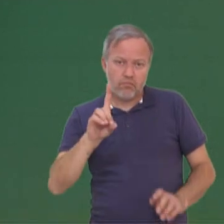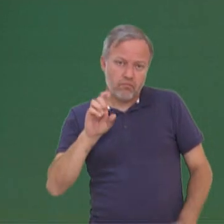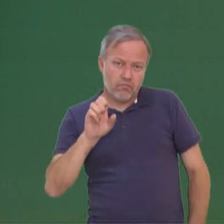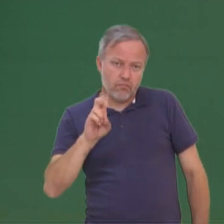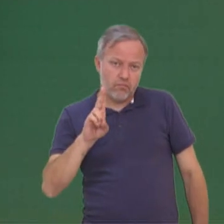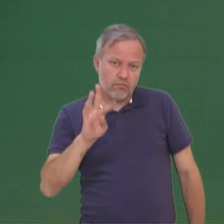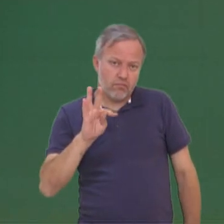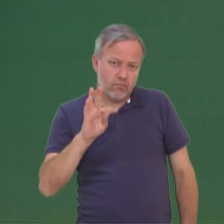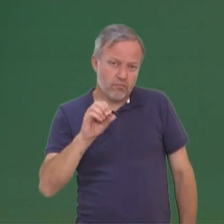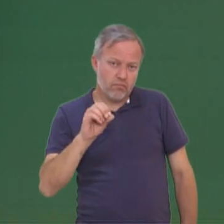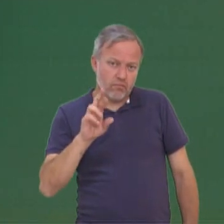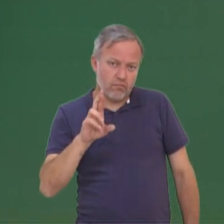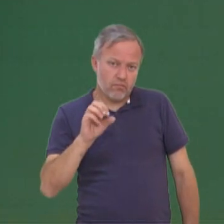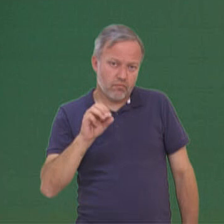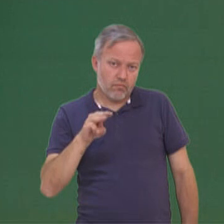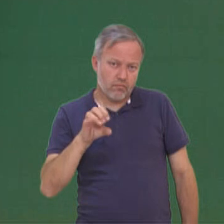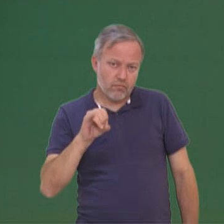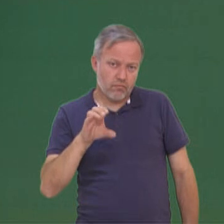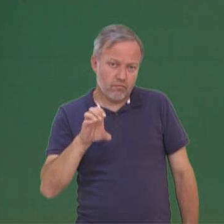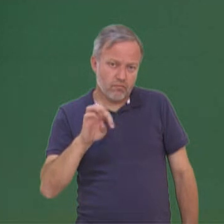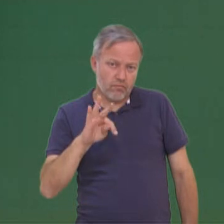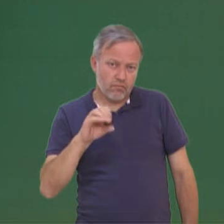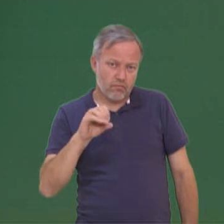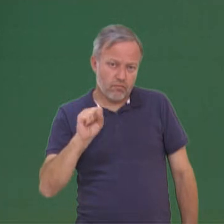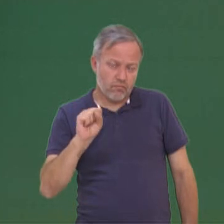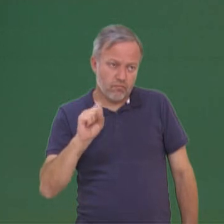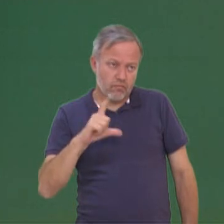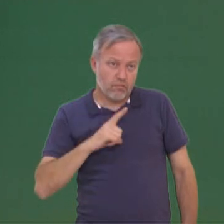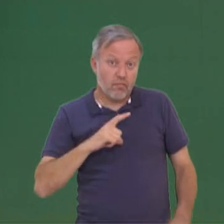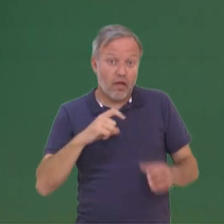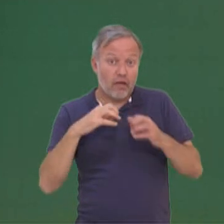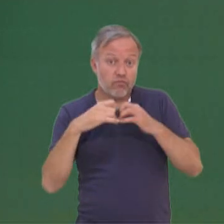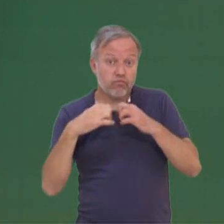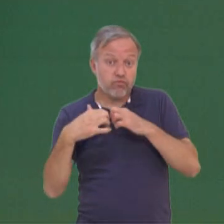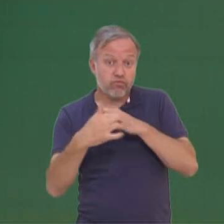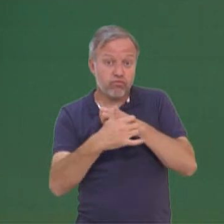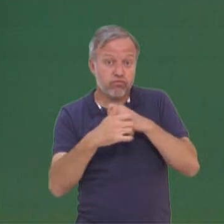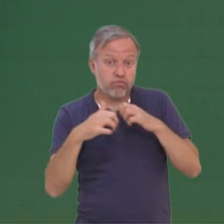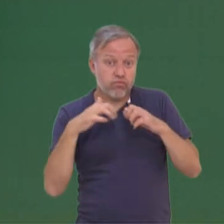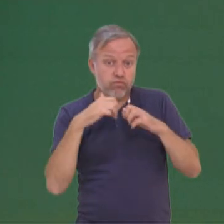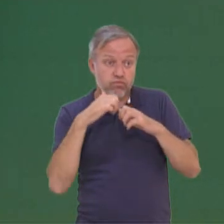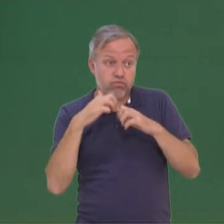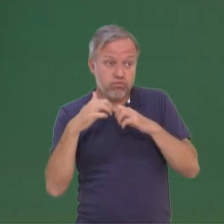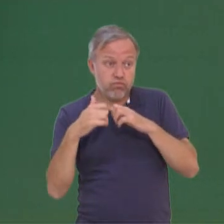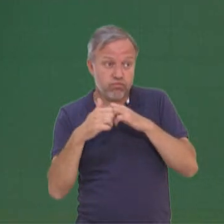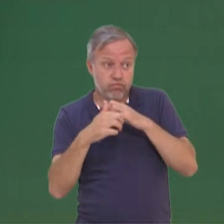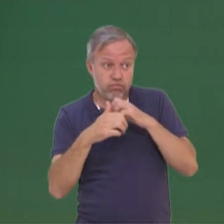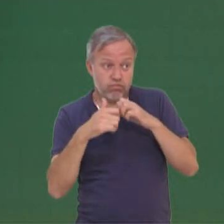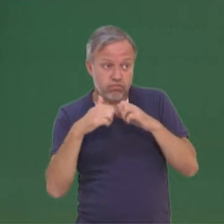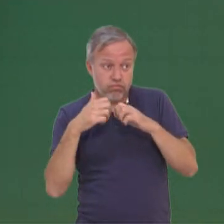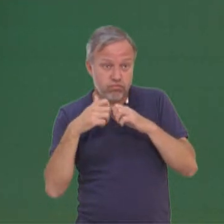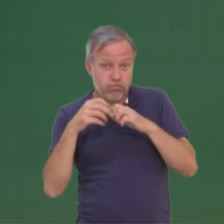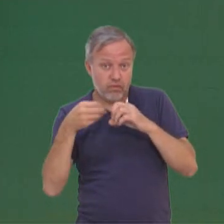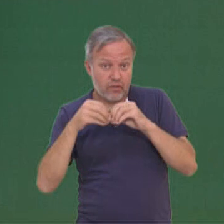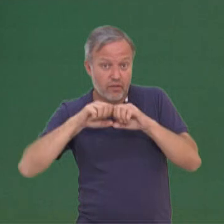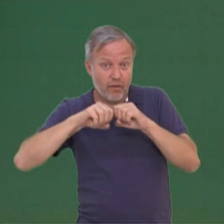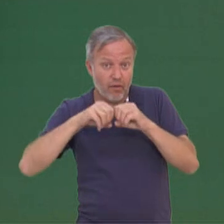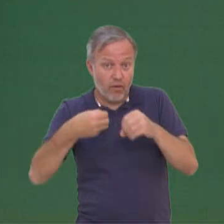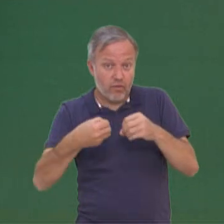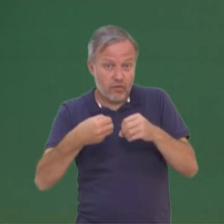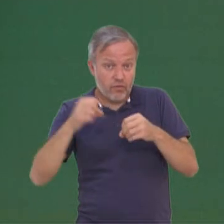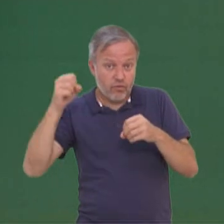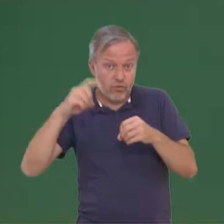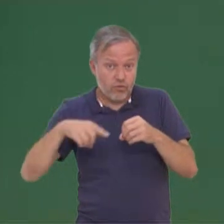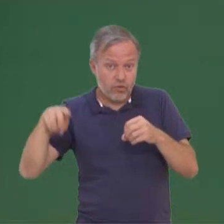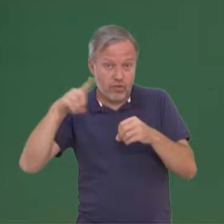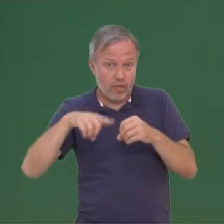Deuteromicetos, o que eles fariam? Nossa, síntese de compostos orgânicos a partir da fotólise, da quebra usando